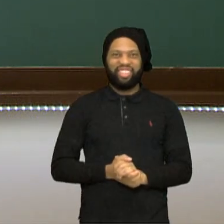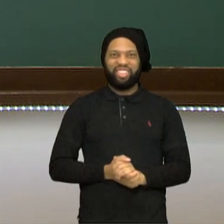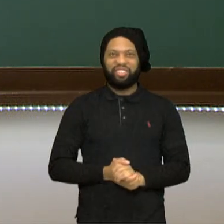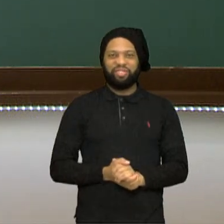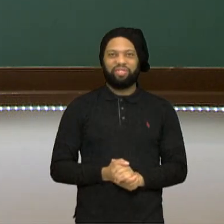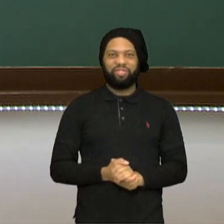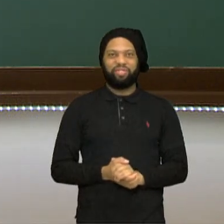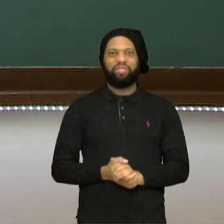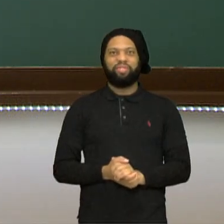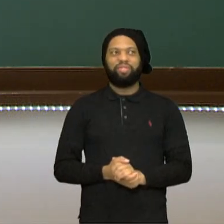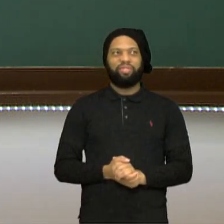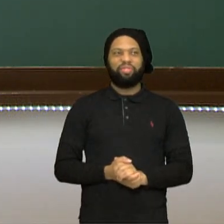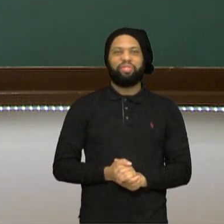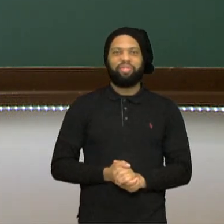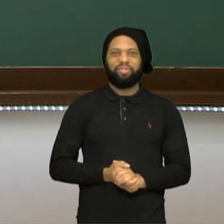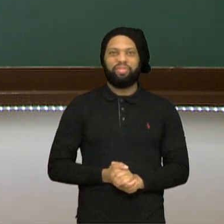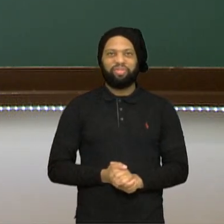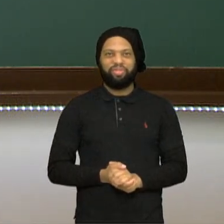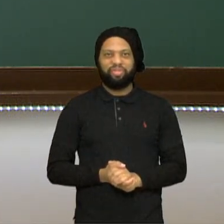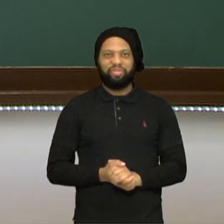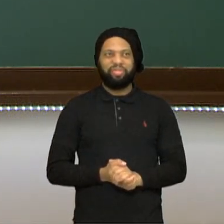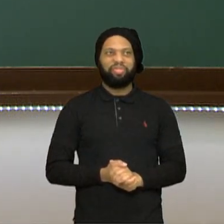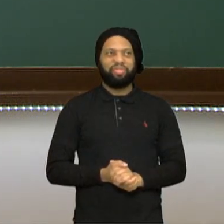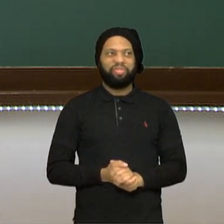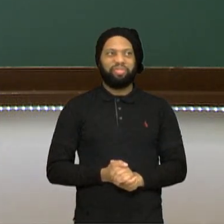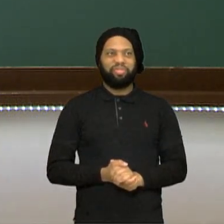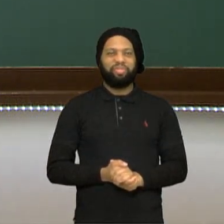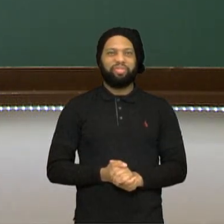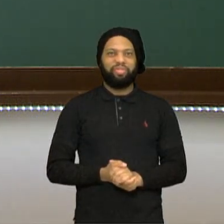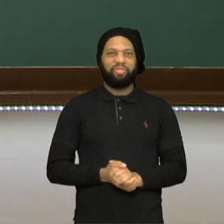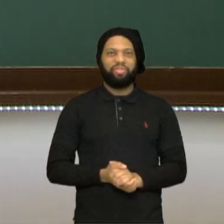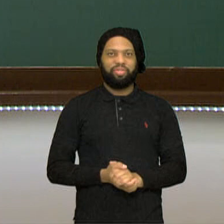trechinho aí para não desafinar muito, tá bom?